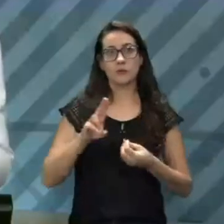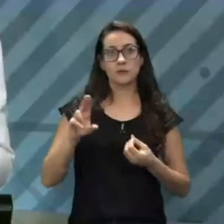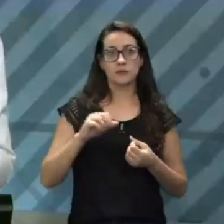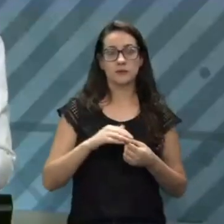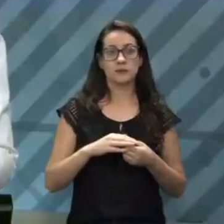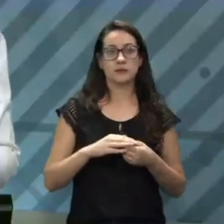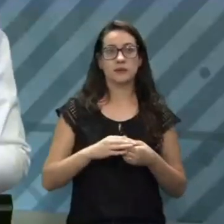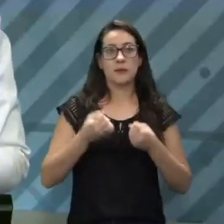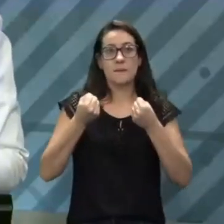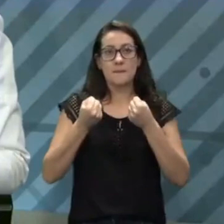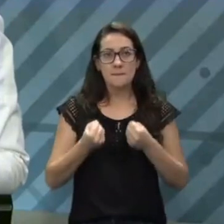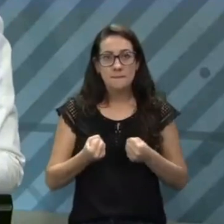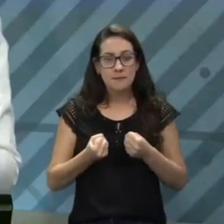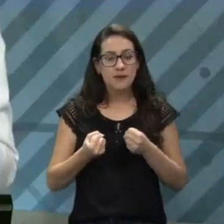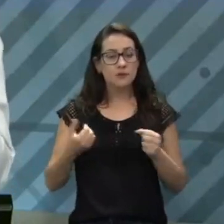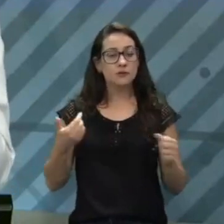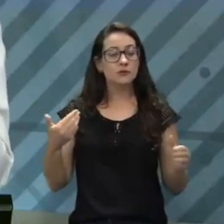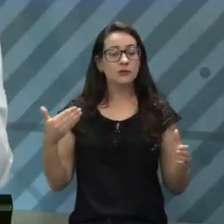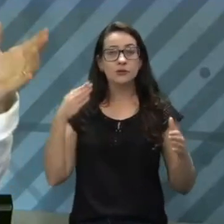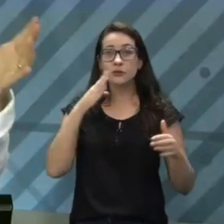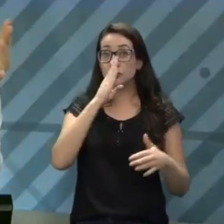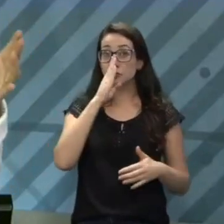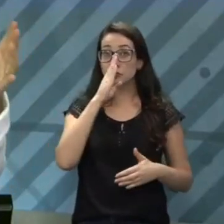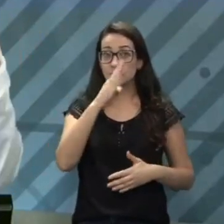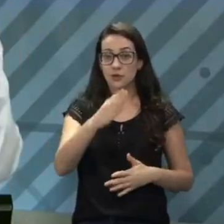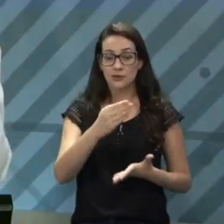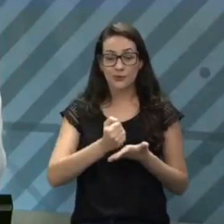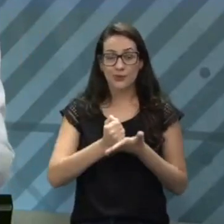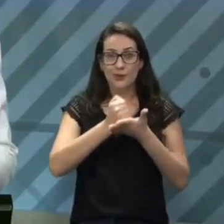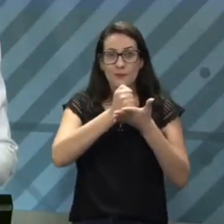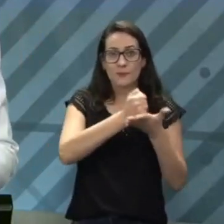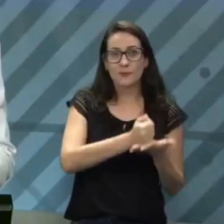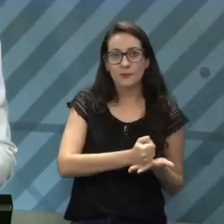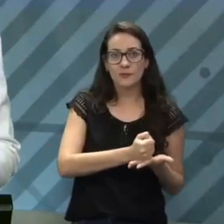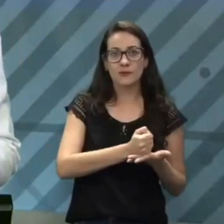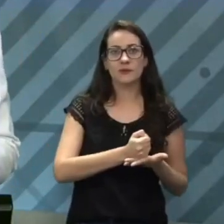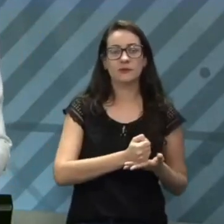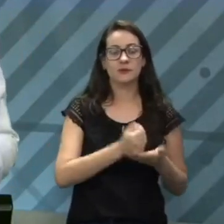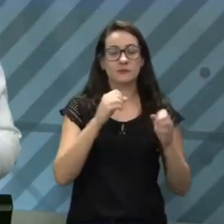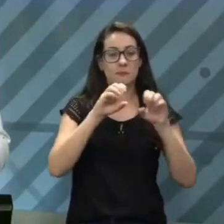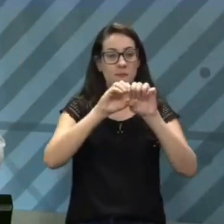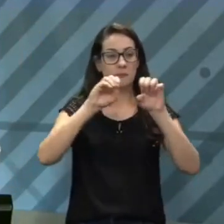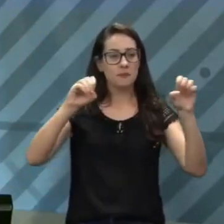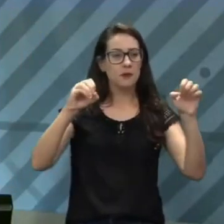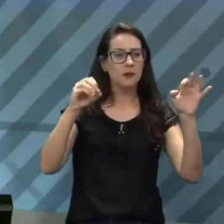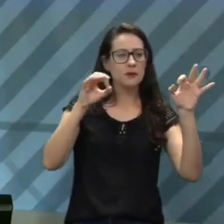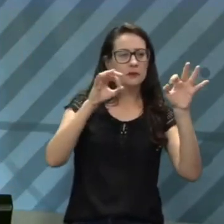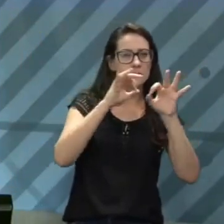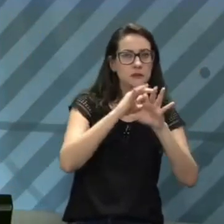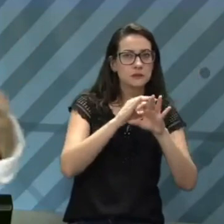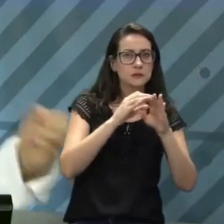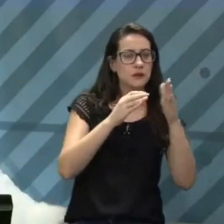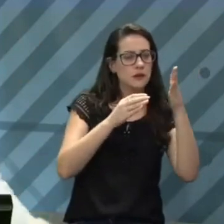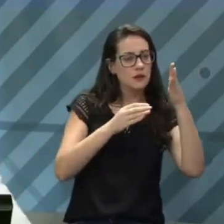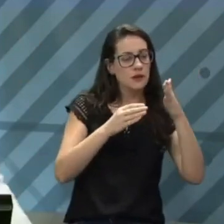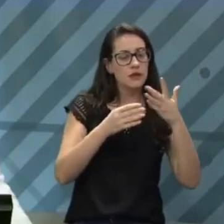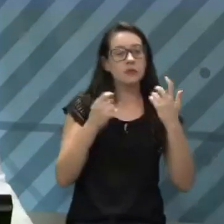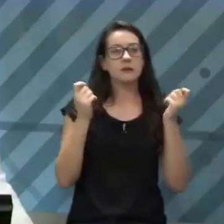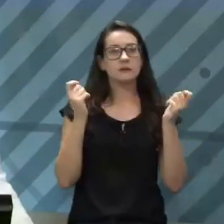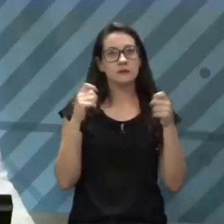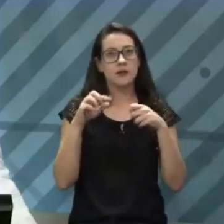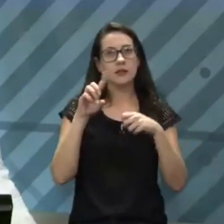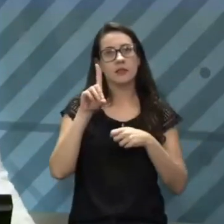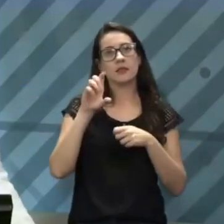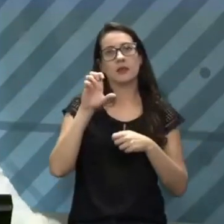direcionada diretamente para o apoio, na parte do final da nossa viga, por isso que a gente consegue fazer a